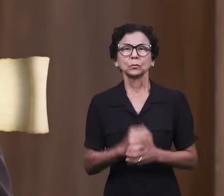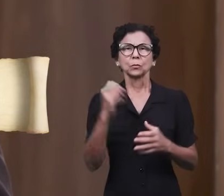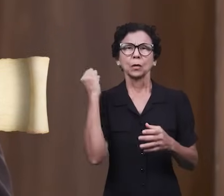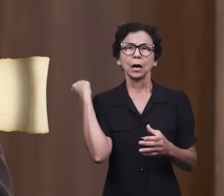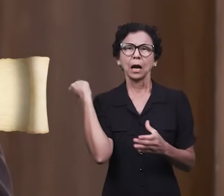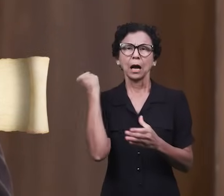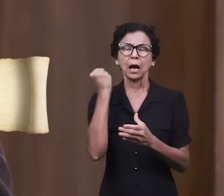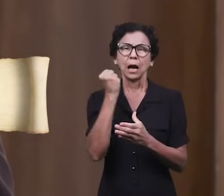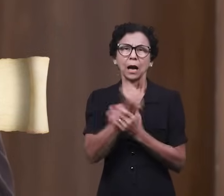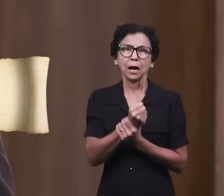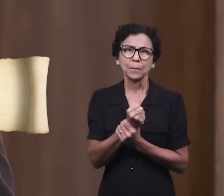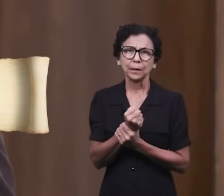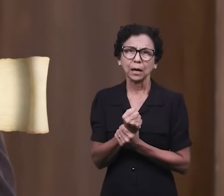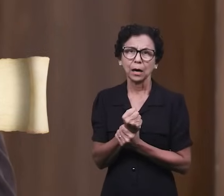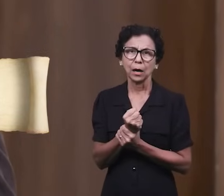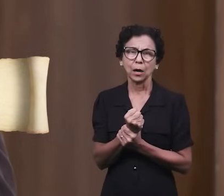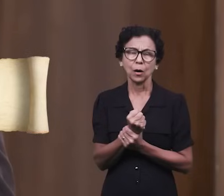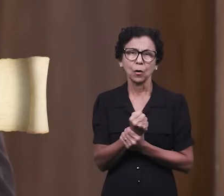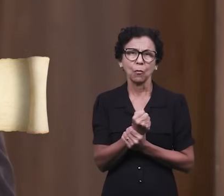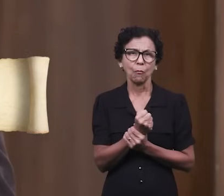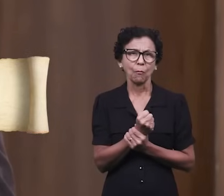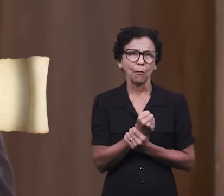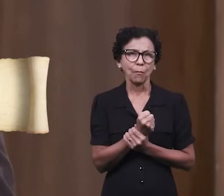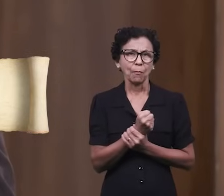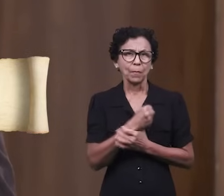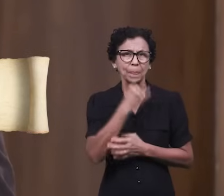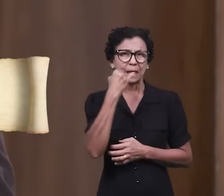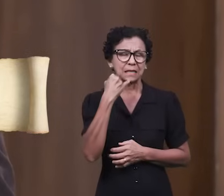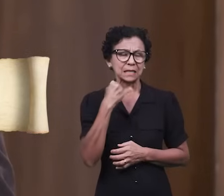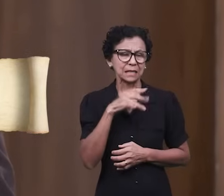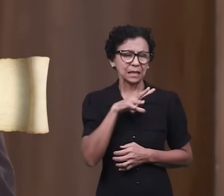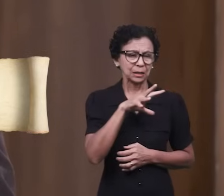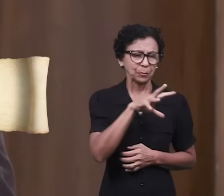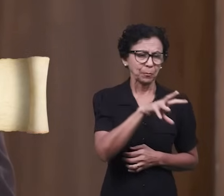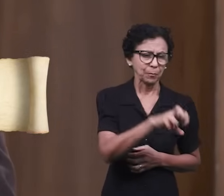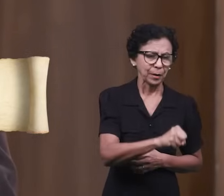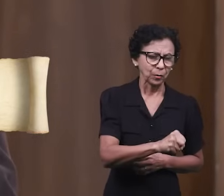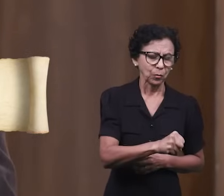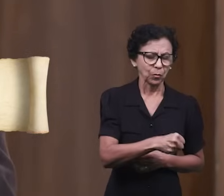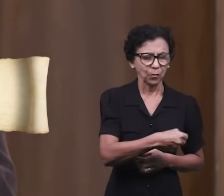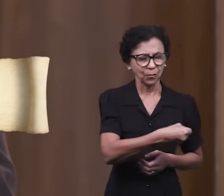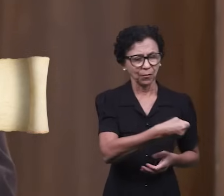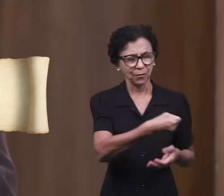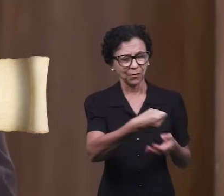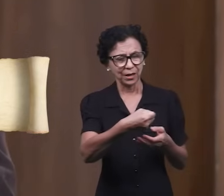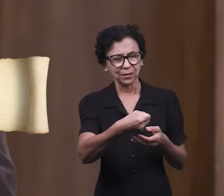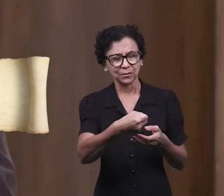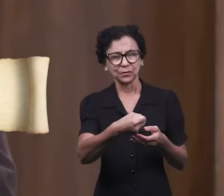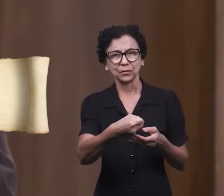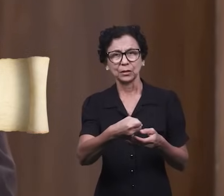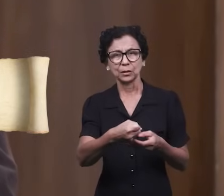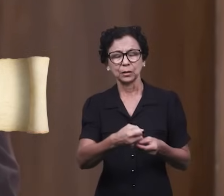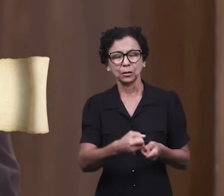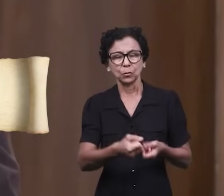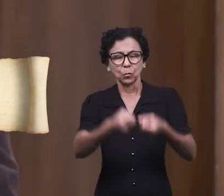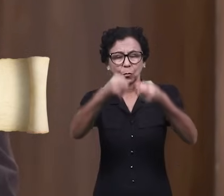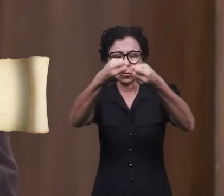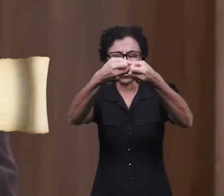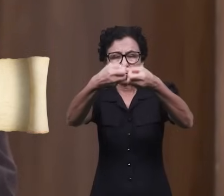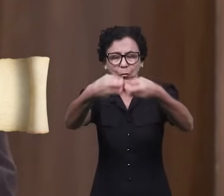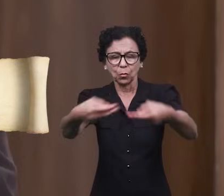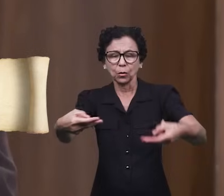ecoou, porque a culpa não estava sobre Isaac, mas profeticamente diz que